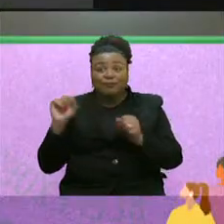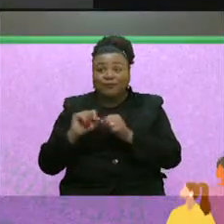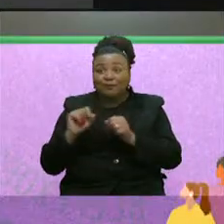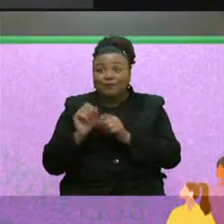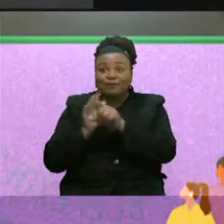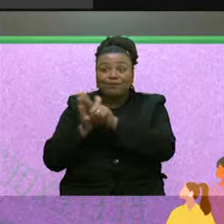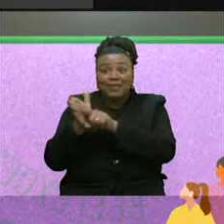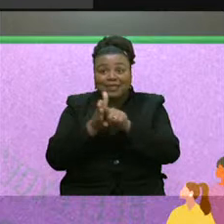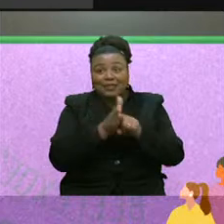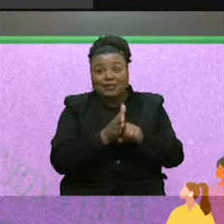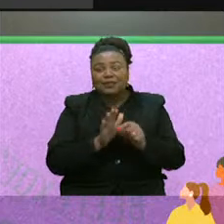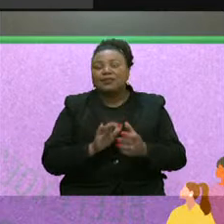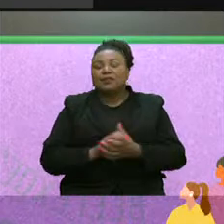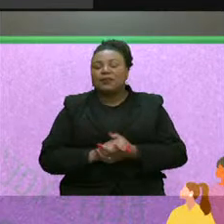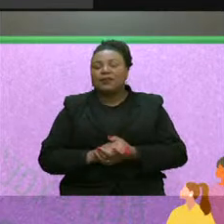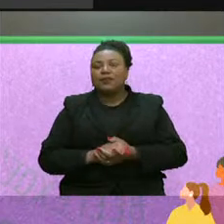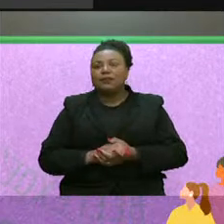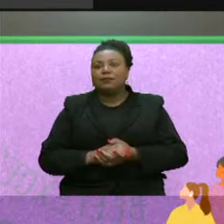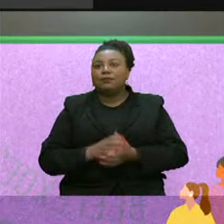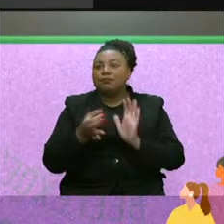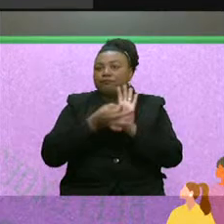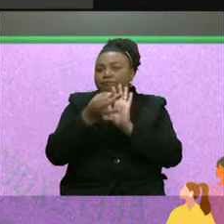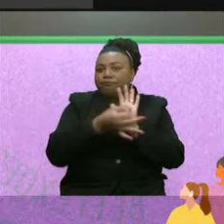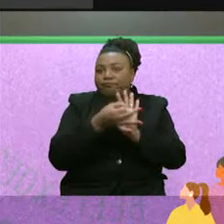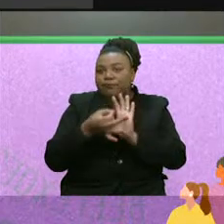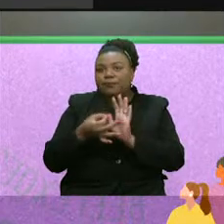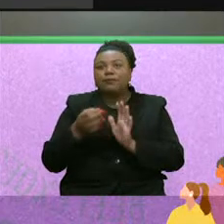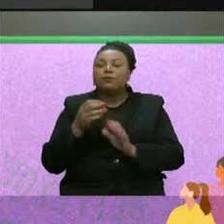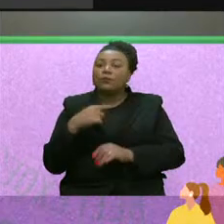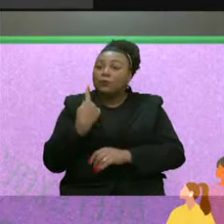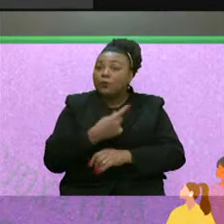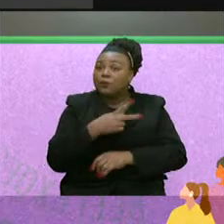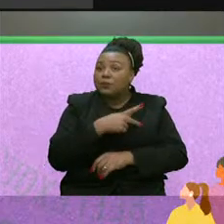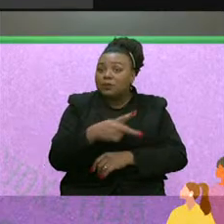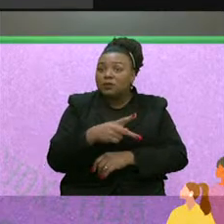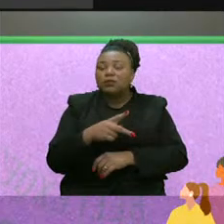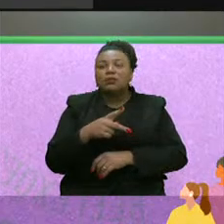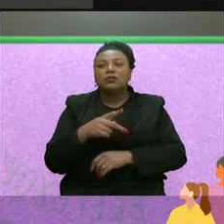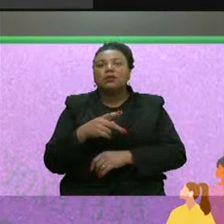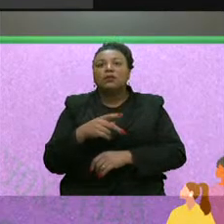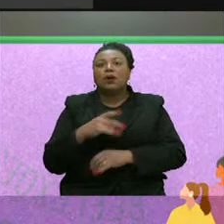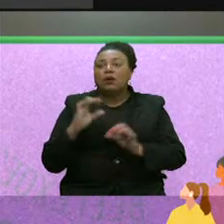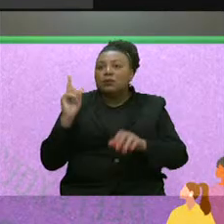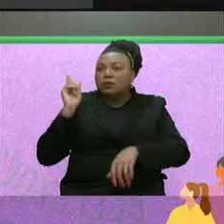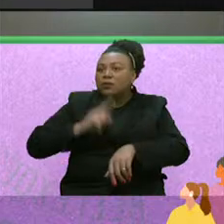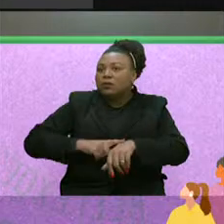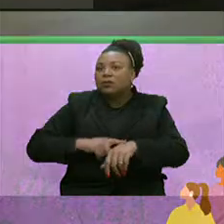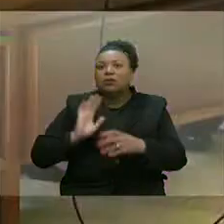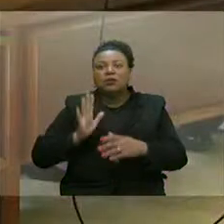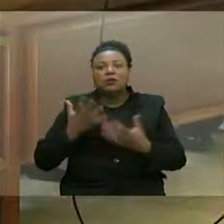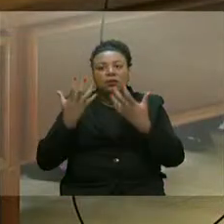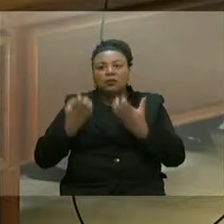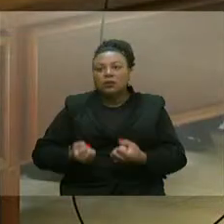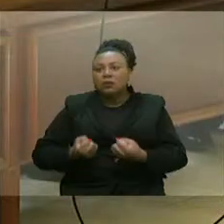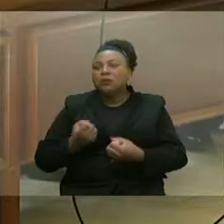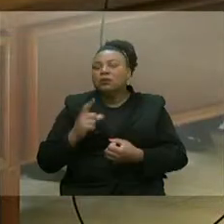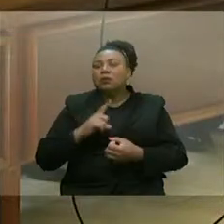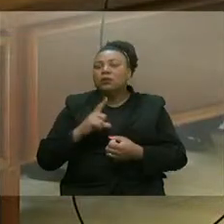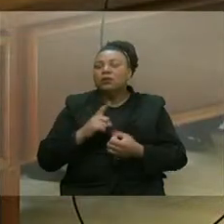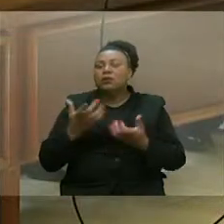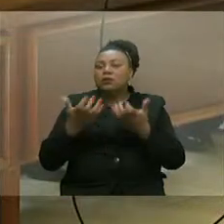fazendo uma pesquisa de opinião, o nosso presidente, logo de pronto, já se prontificou a